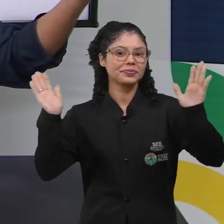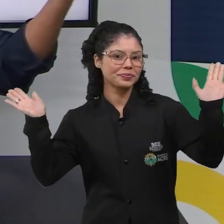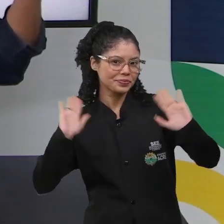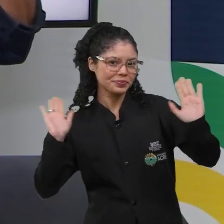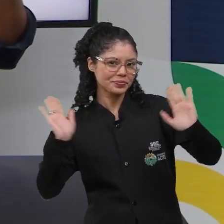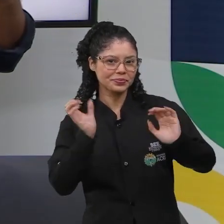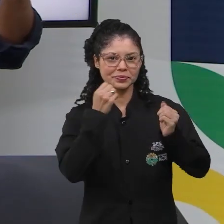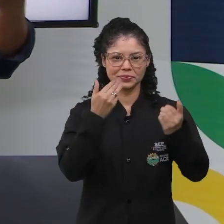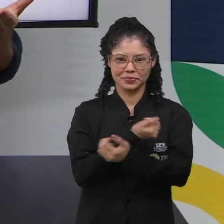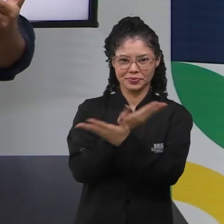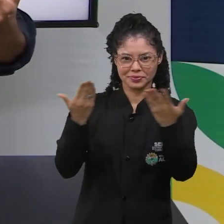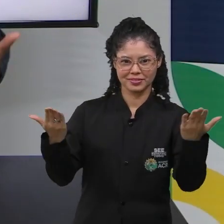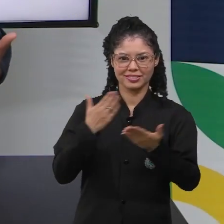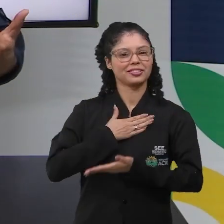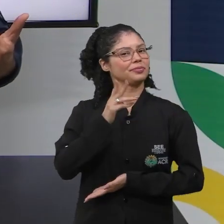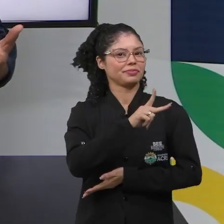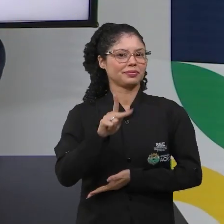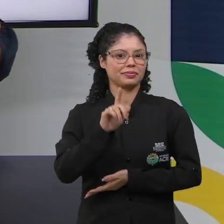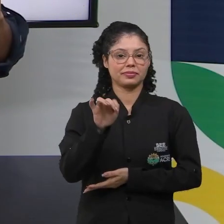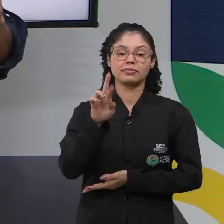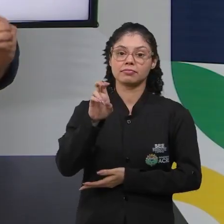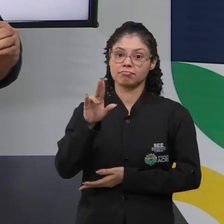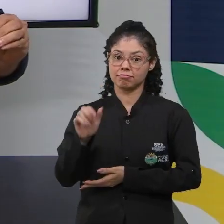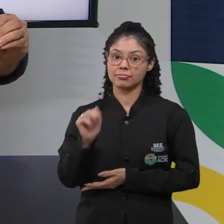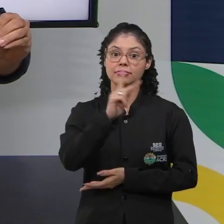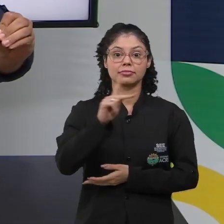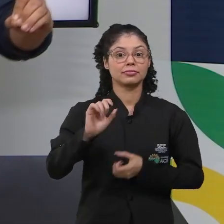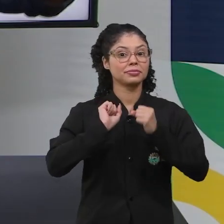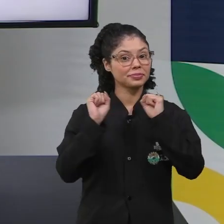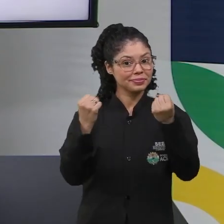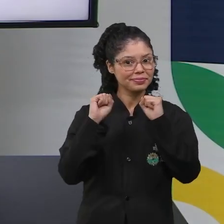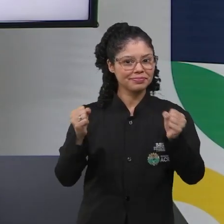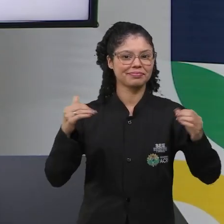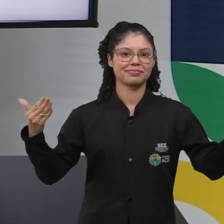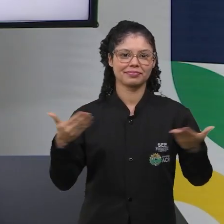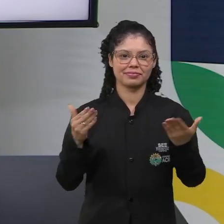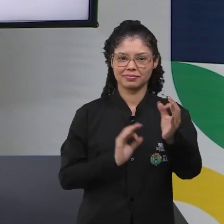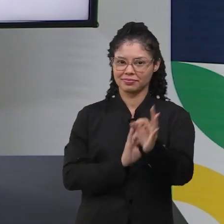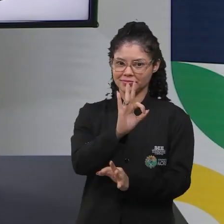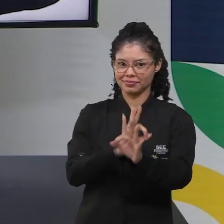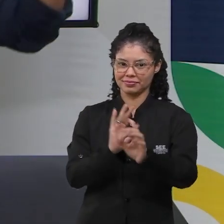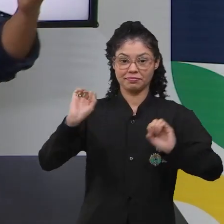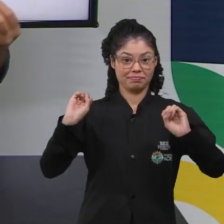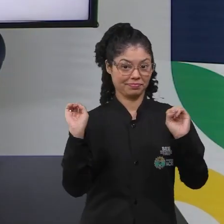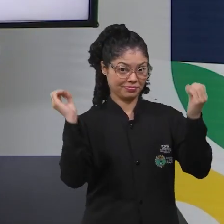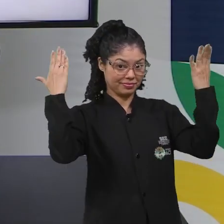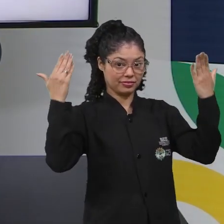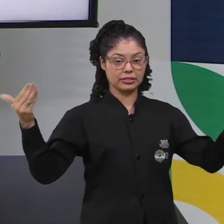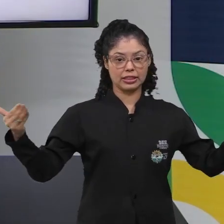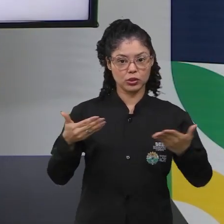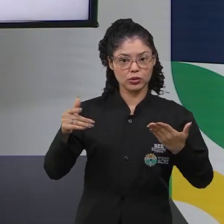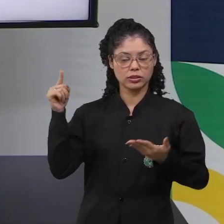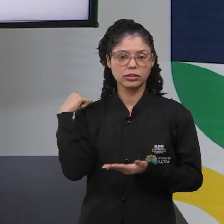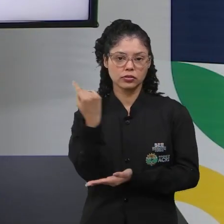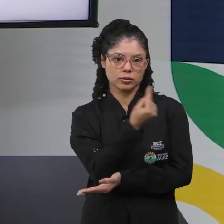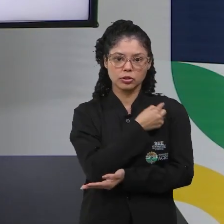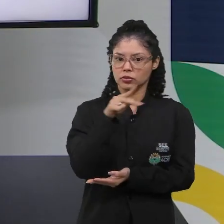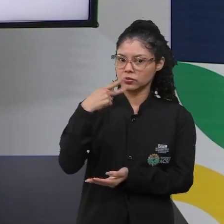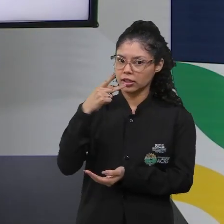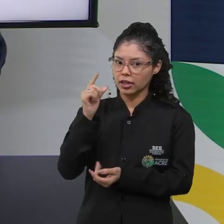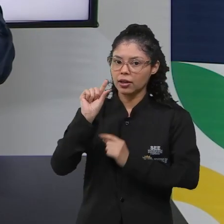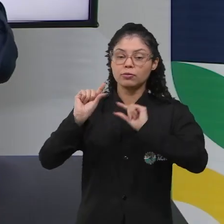E aí, tudo bem com vocês? Eu sou o André Vasconcelos, professor de Educação Física, pronto para festejar, porque agora a gente vai